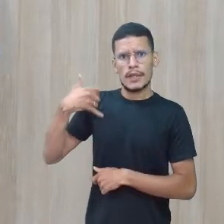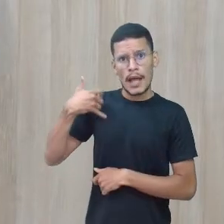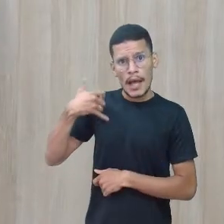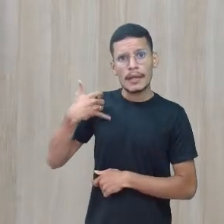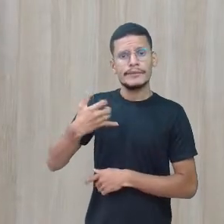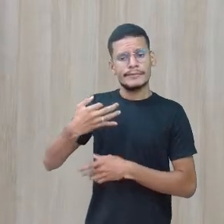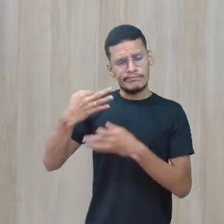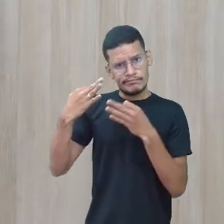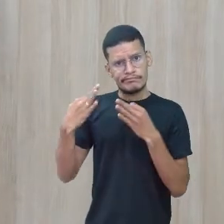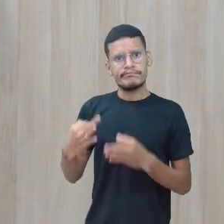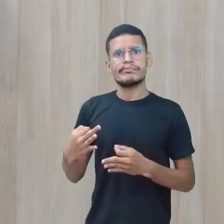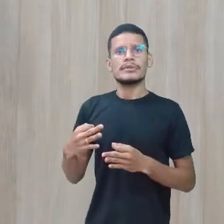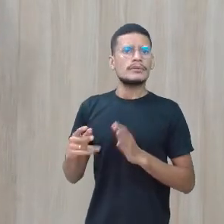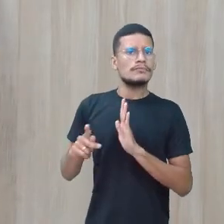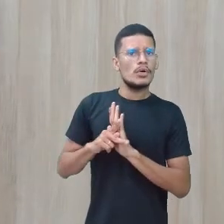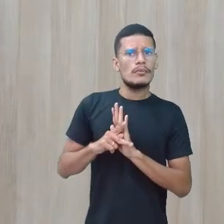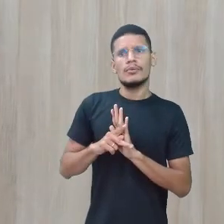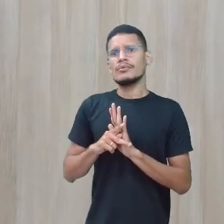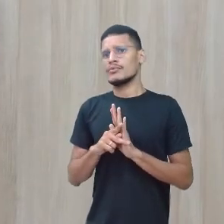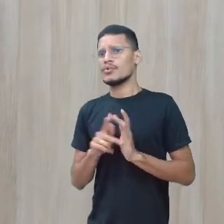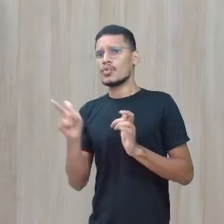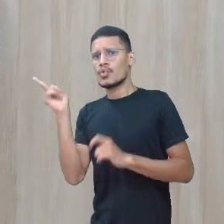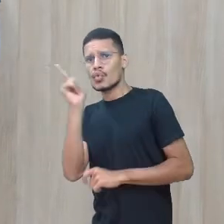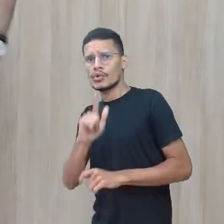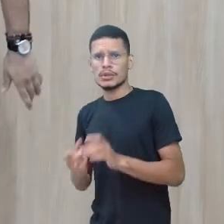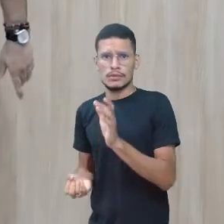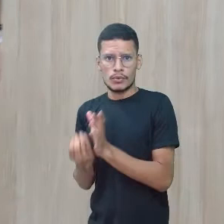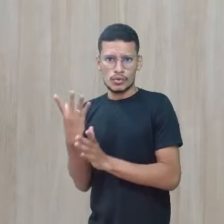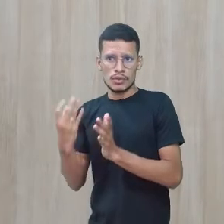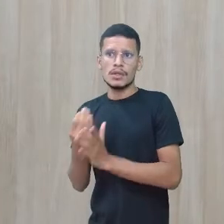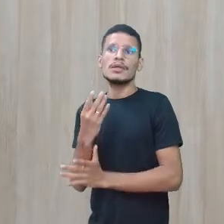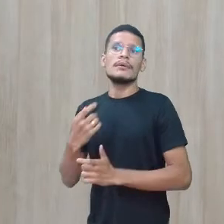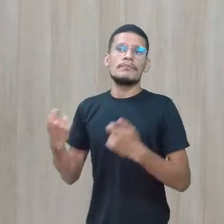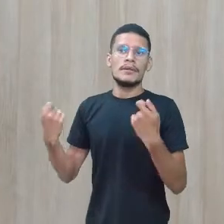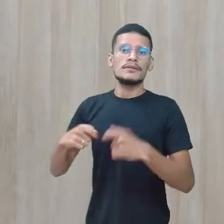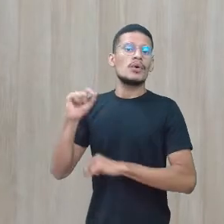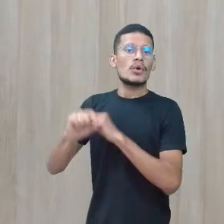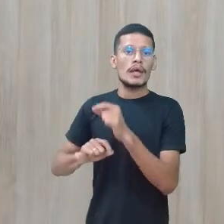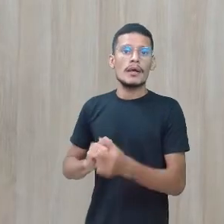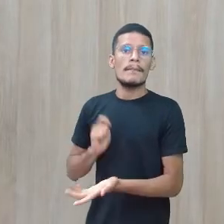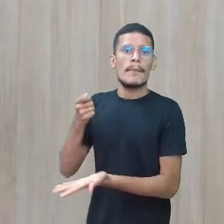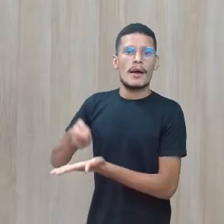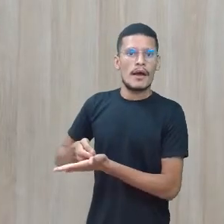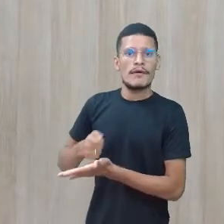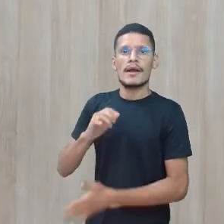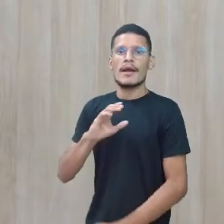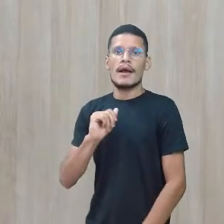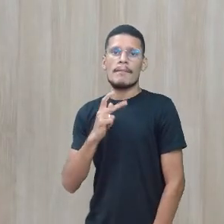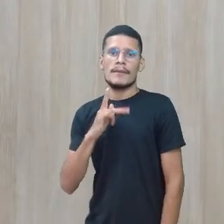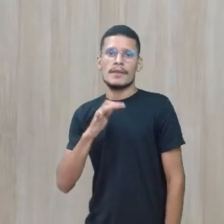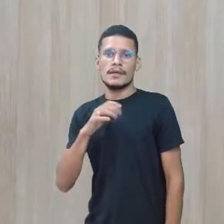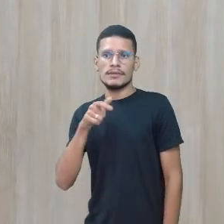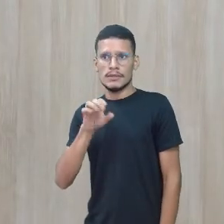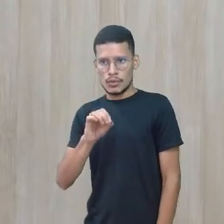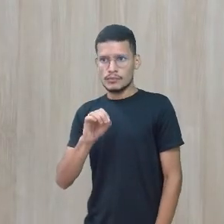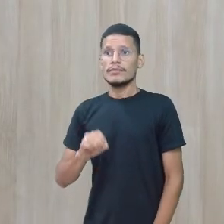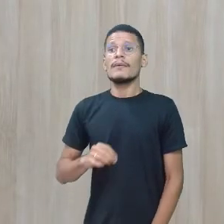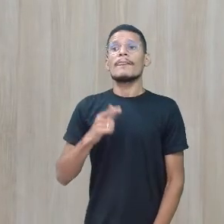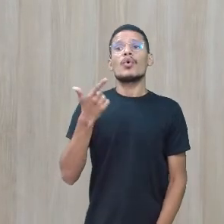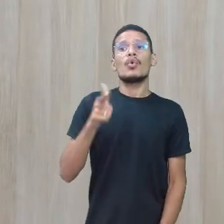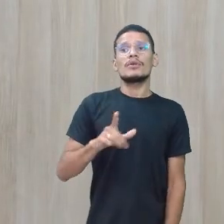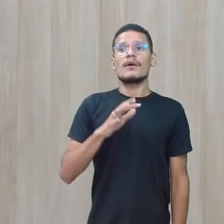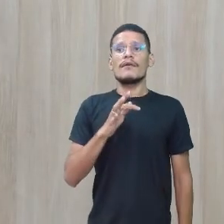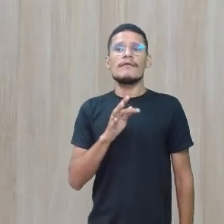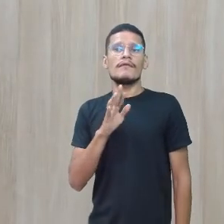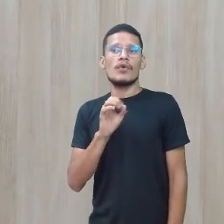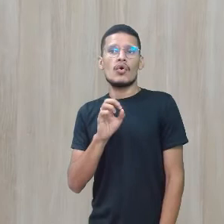né, de conseguir produzir, ele era sustentado, então pagava a captação. E essa aqui era uma taxa